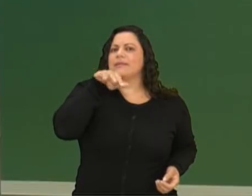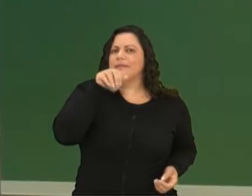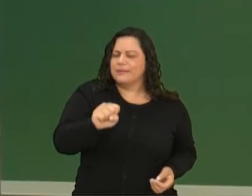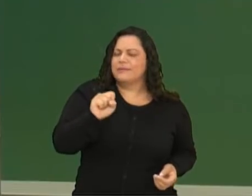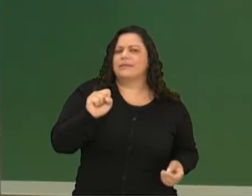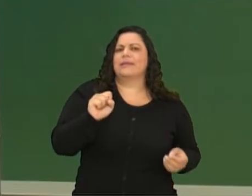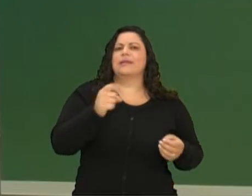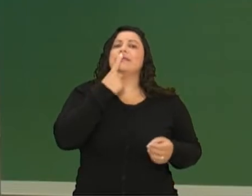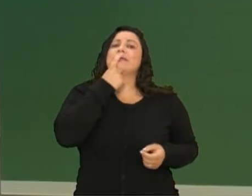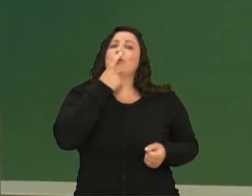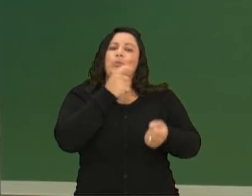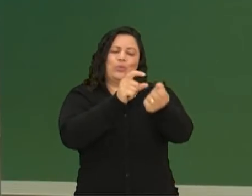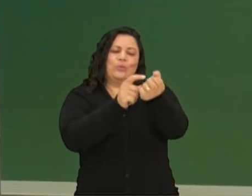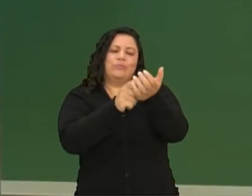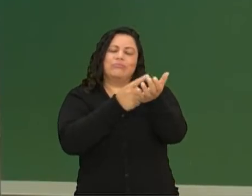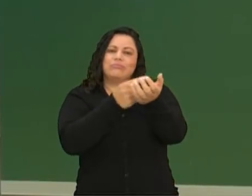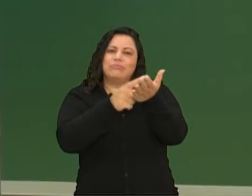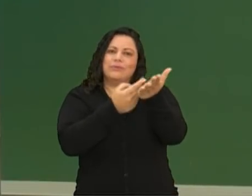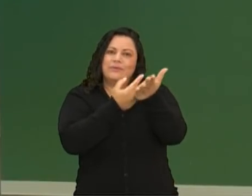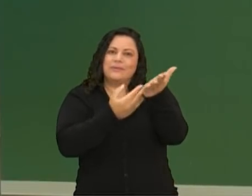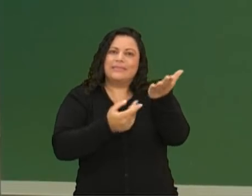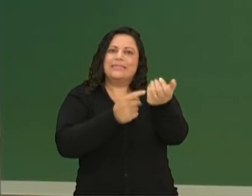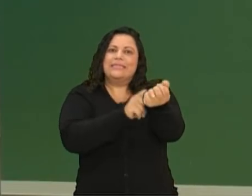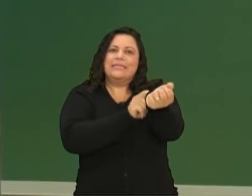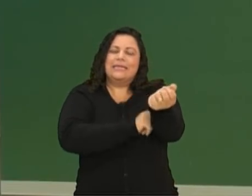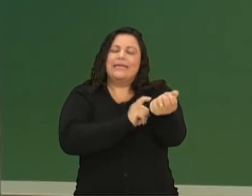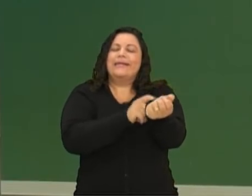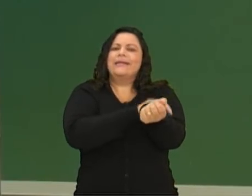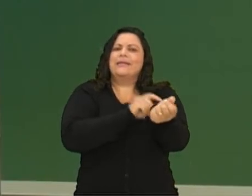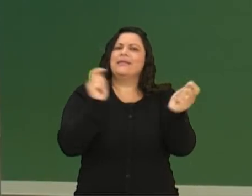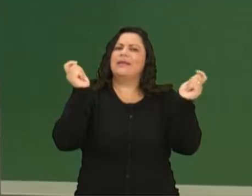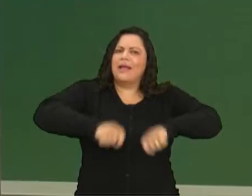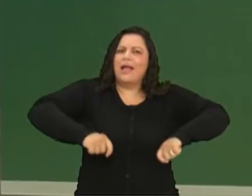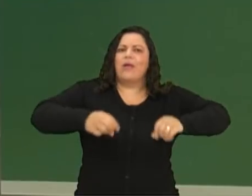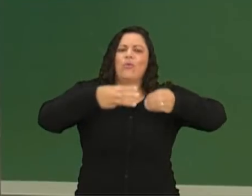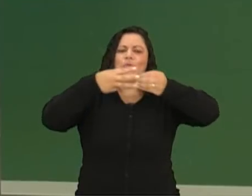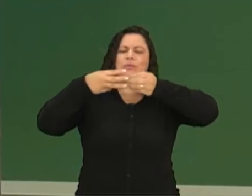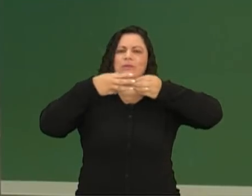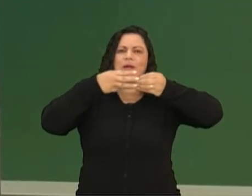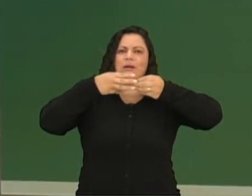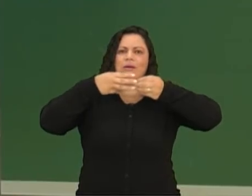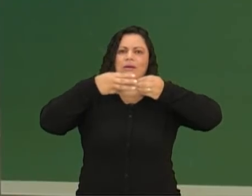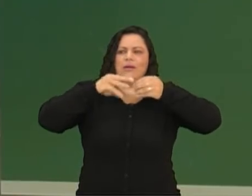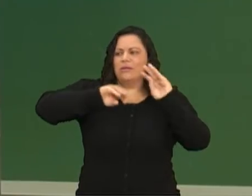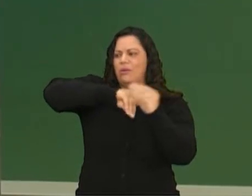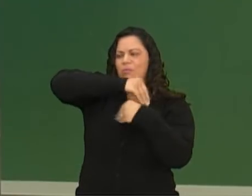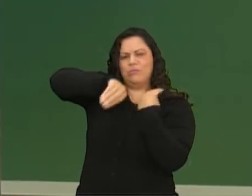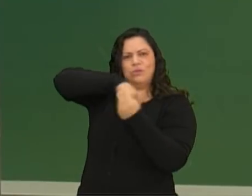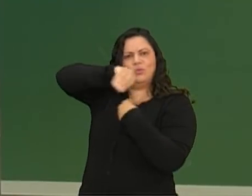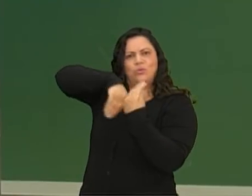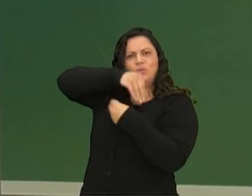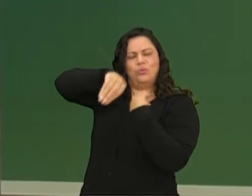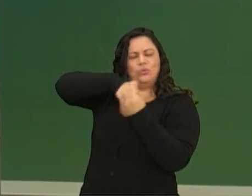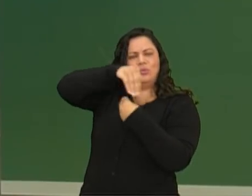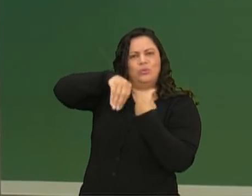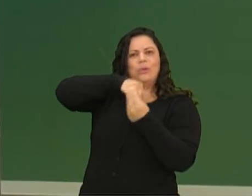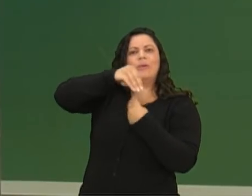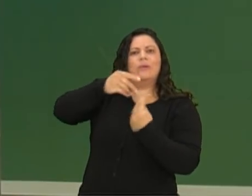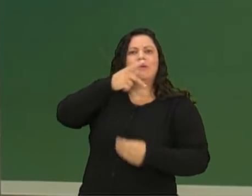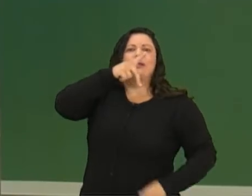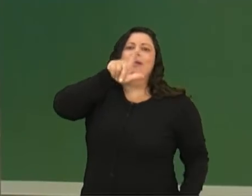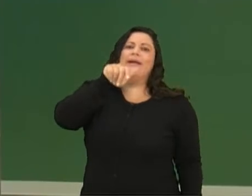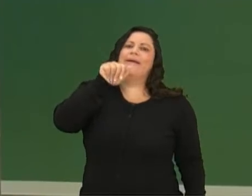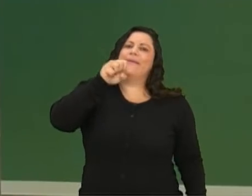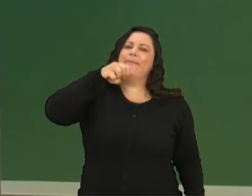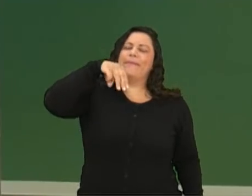formado por células que estão mergulhadas no plasma. Por isso que a nossa resposta correta aqui seria a